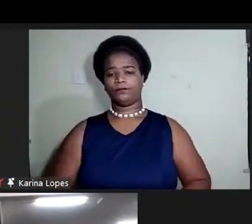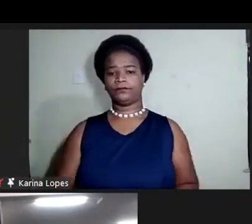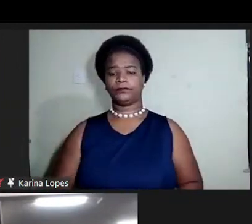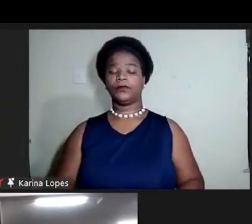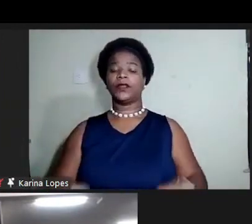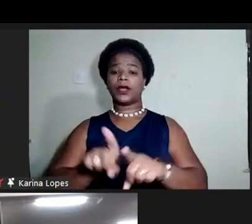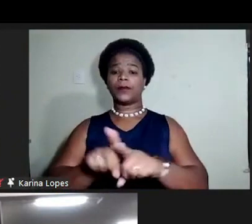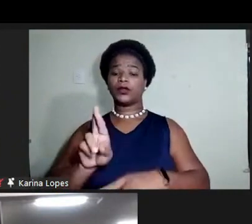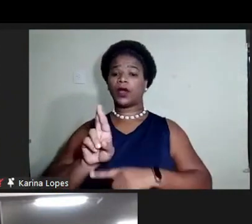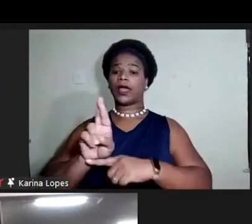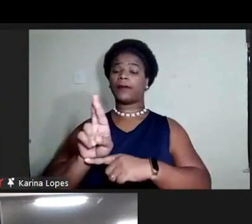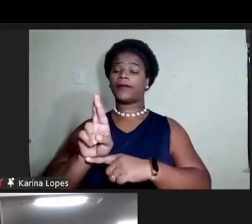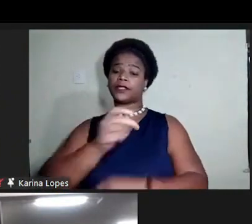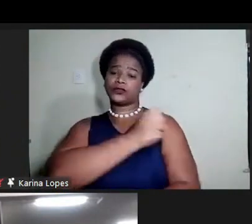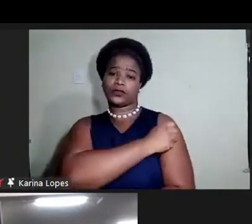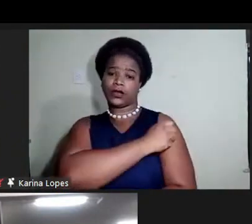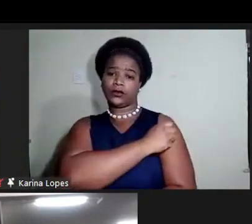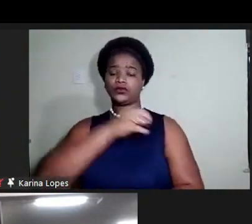discente, Matheus Botelho.